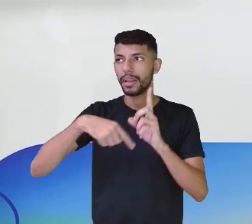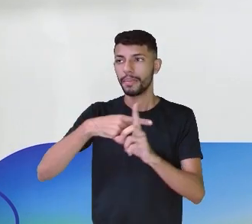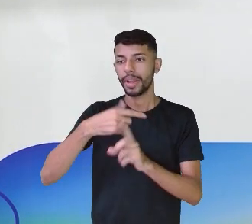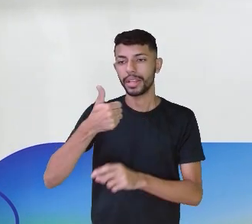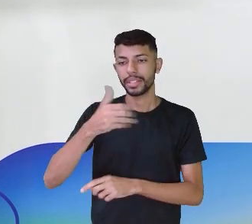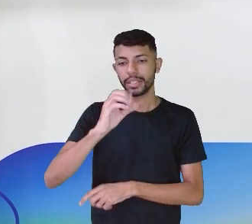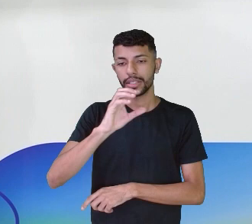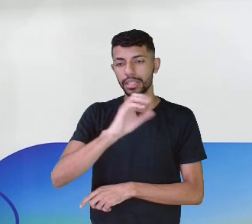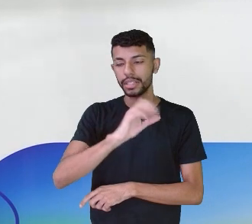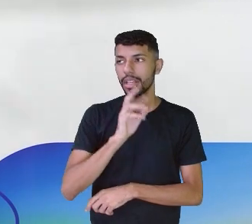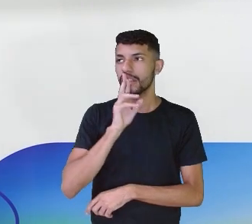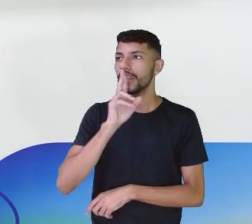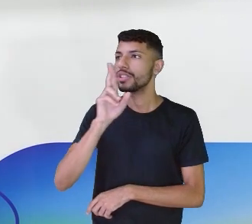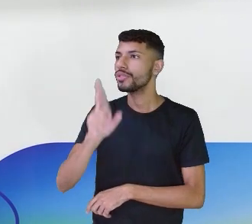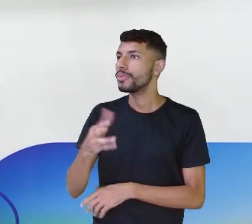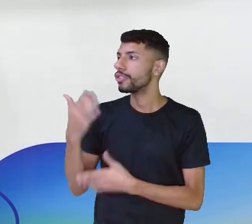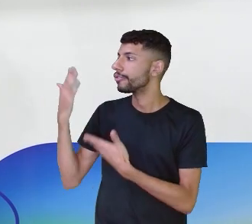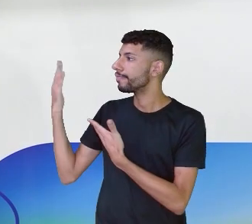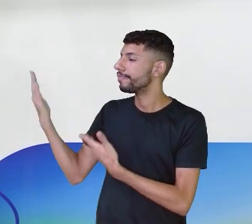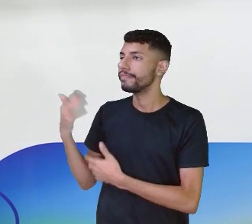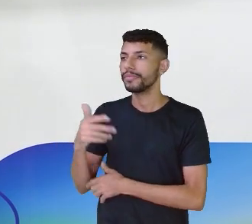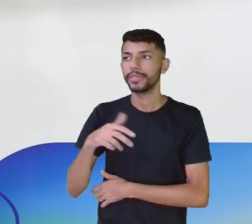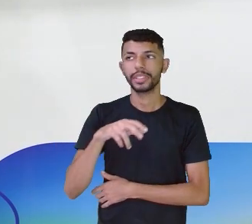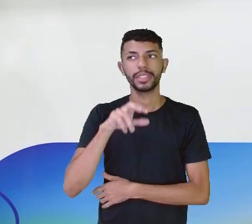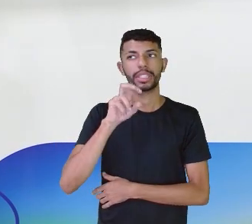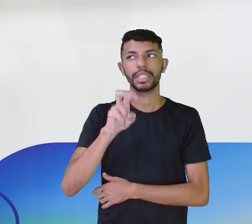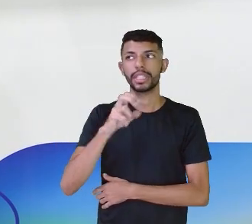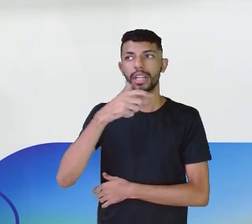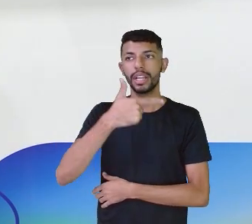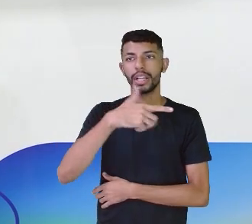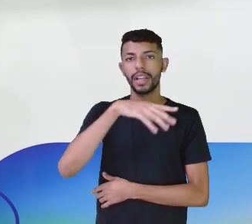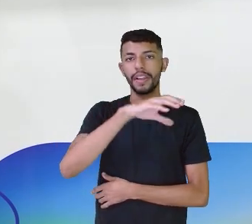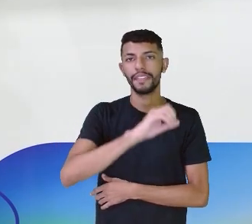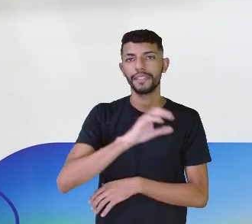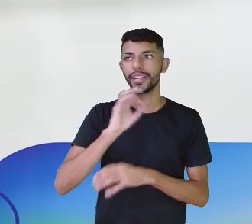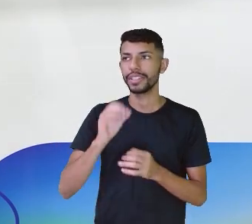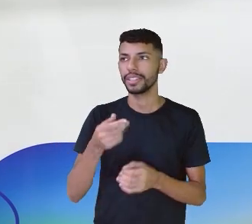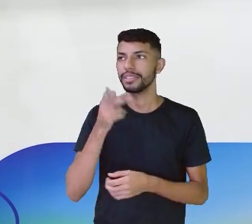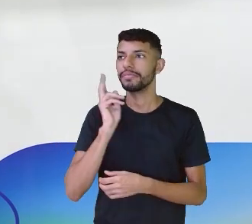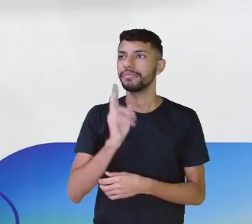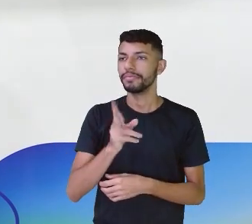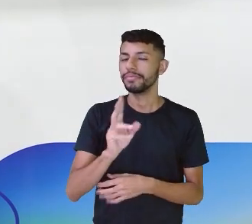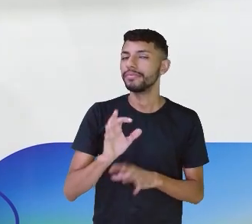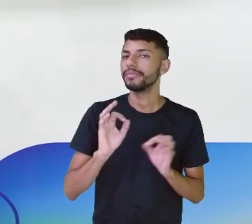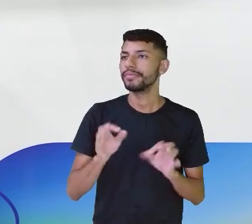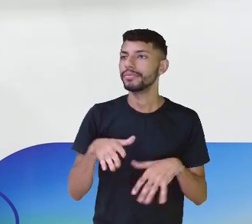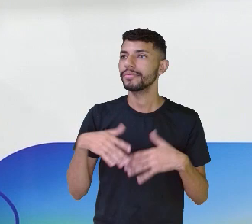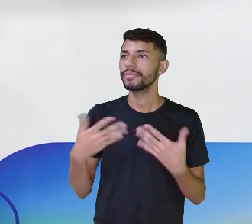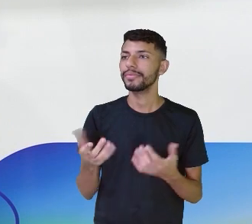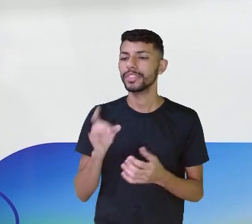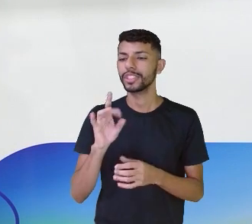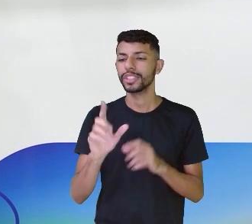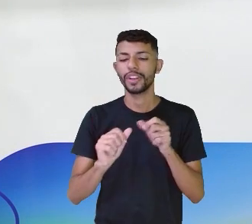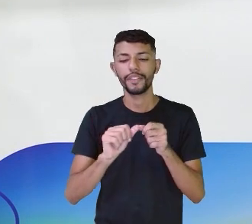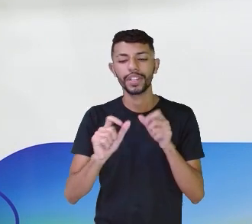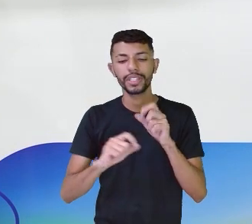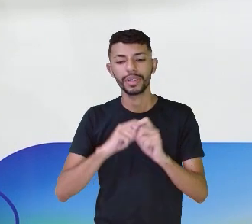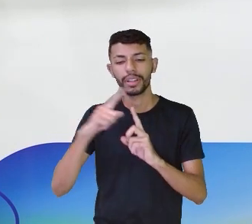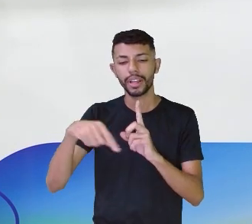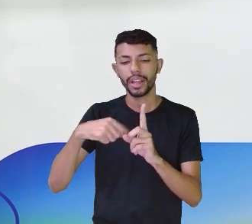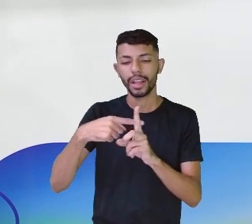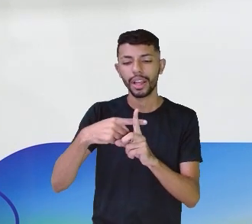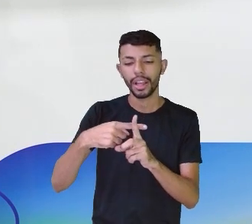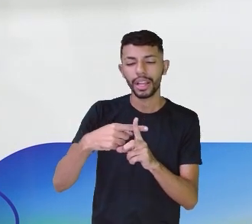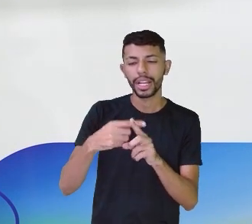100 de Antônio. A resposta ainda permanece aqui. Eu só fiz uma adição